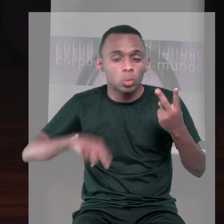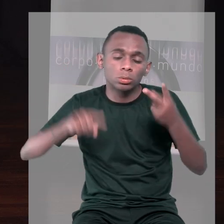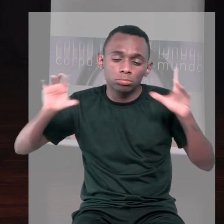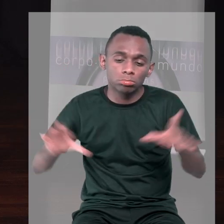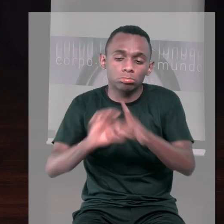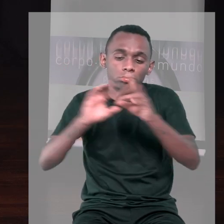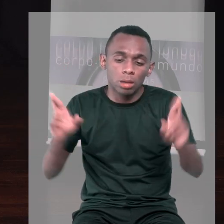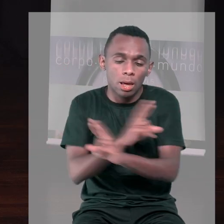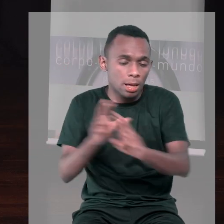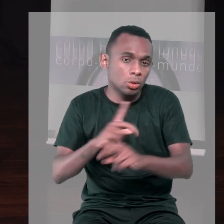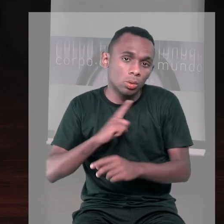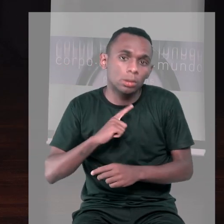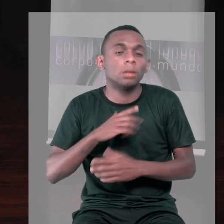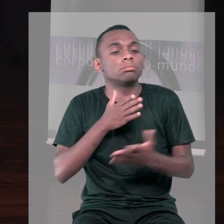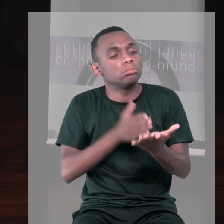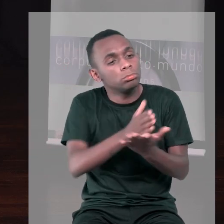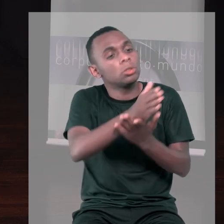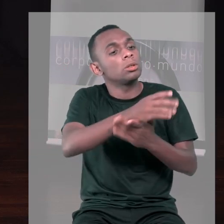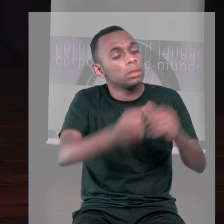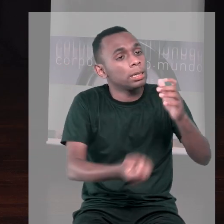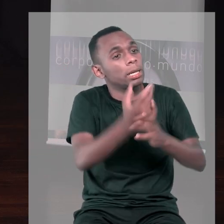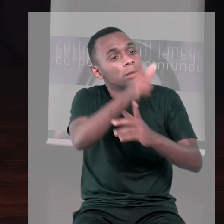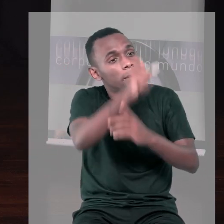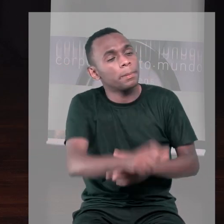a substituí-lo por um passado inventado.